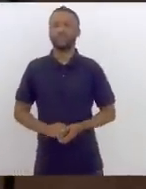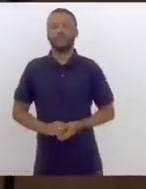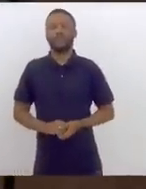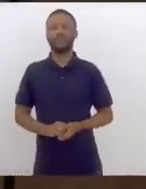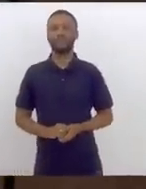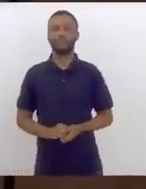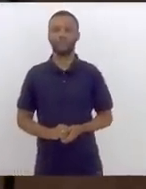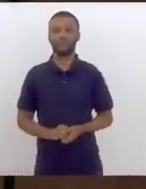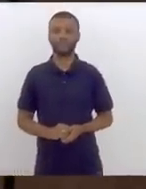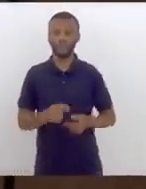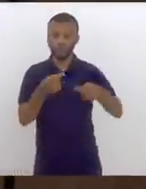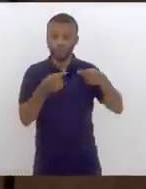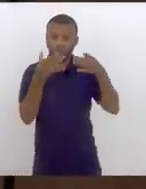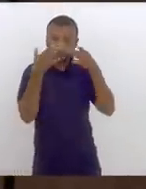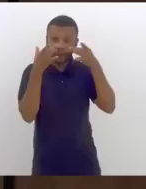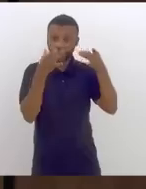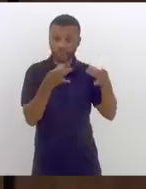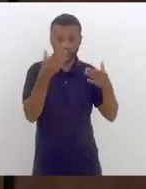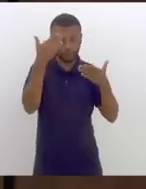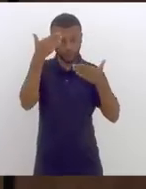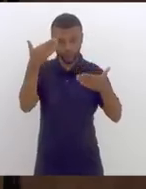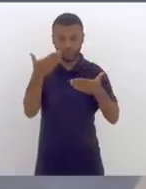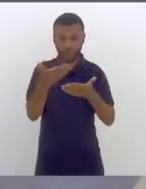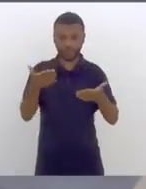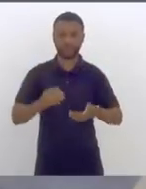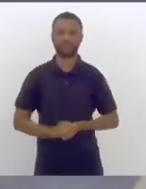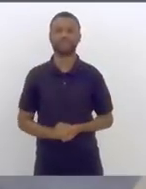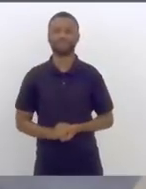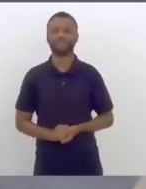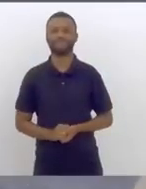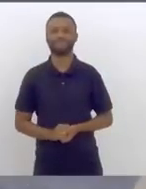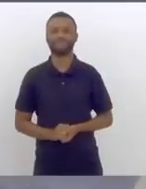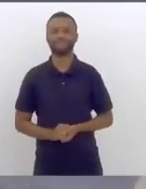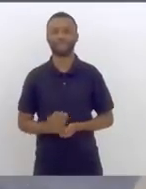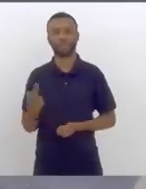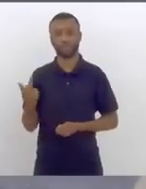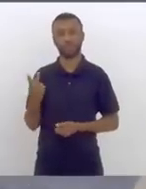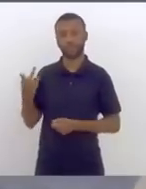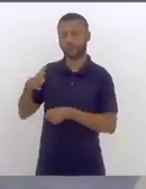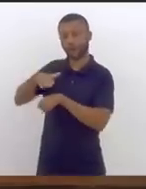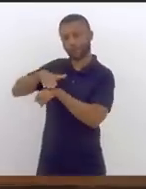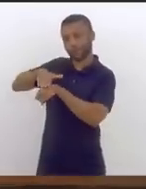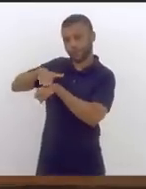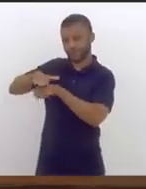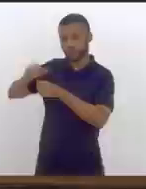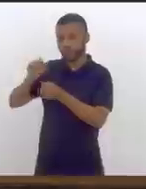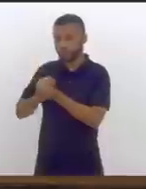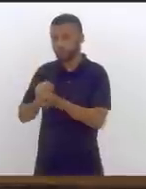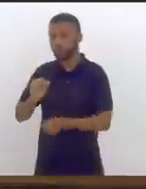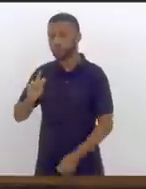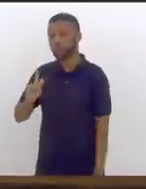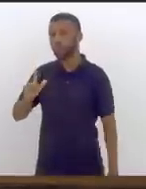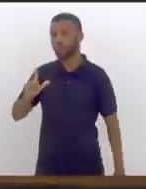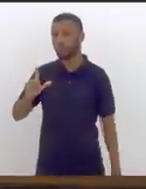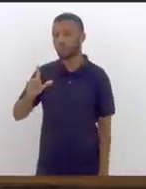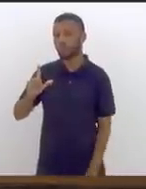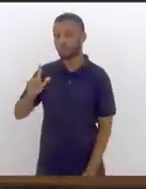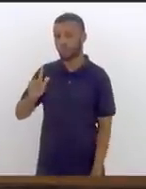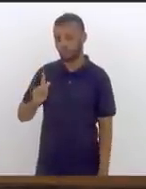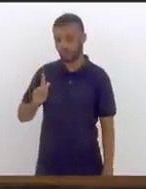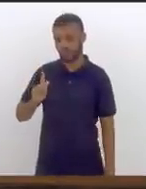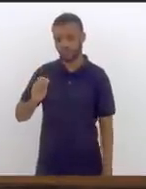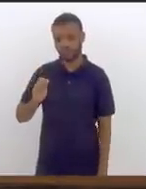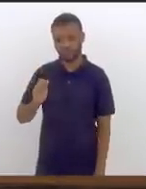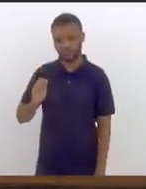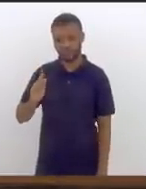um pouquinho de atenção por isso obrigado hein eu tô conversando aqui tanto com Gualberto tanto com Gualberto com deputado